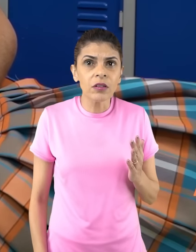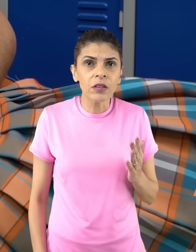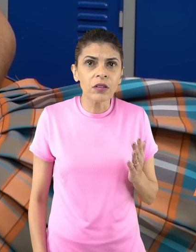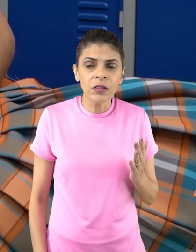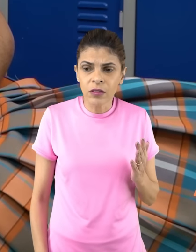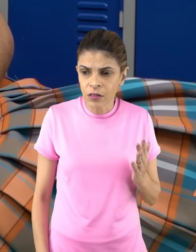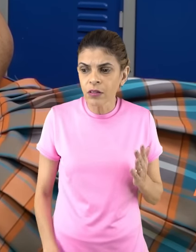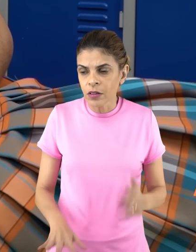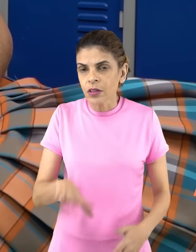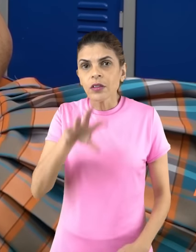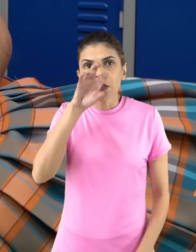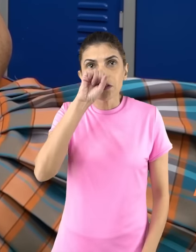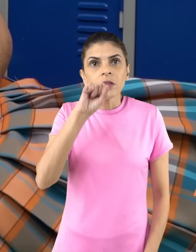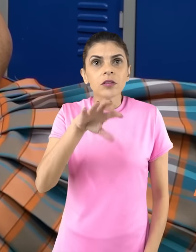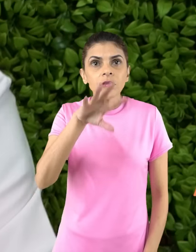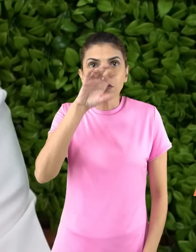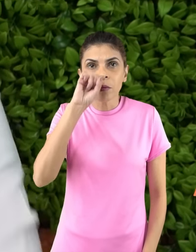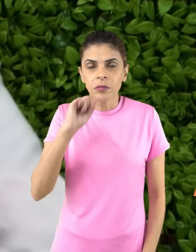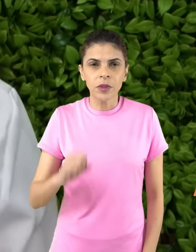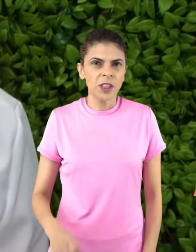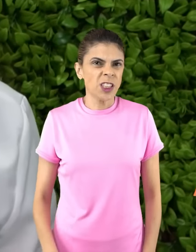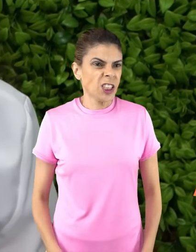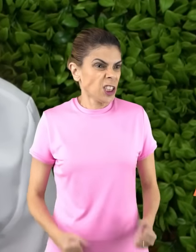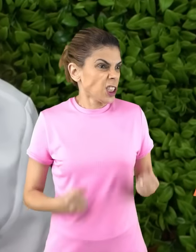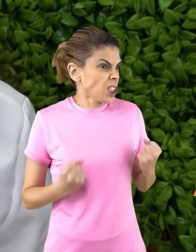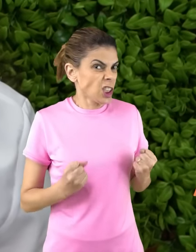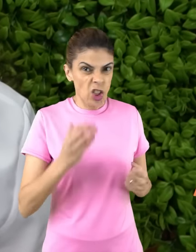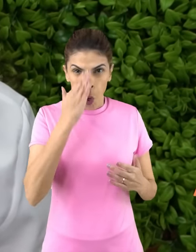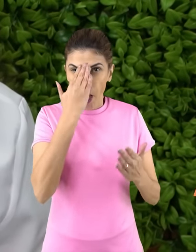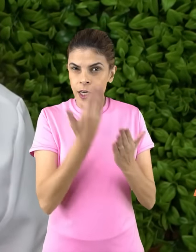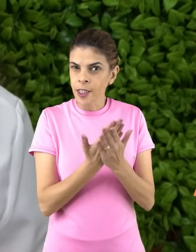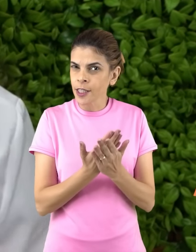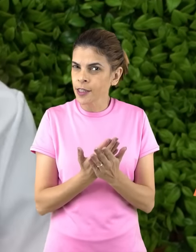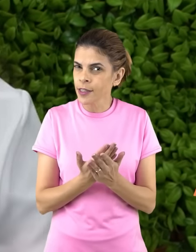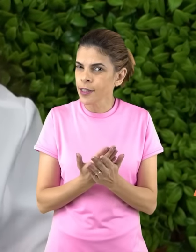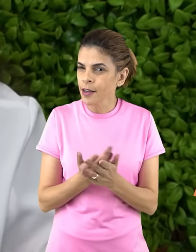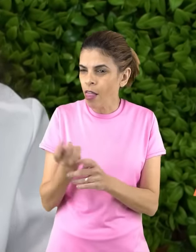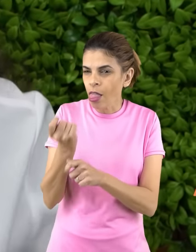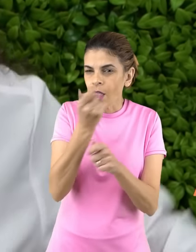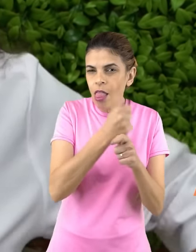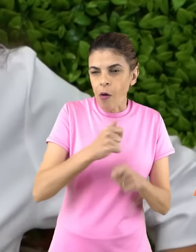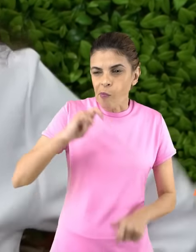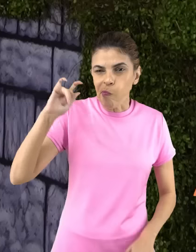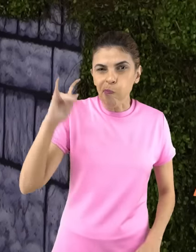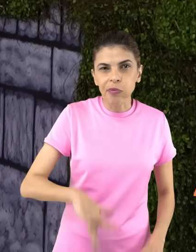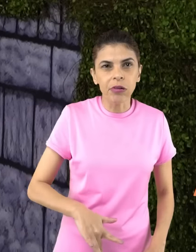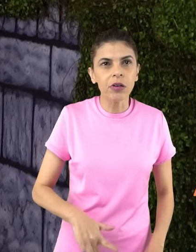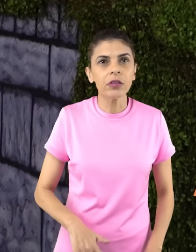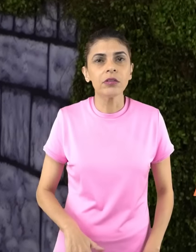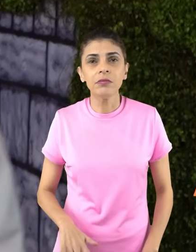Ana Ela ainda tá respirando Eu não acredito que ele tá caindo nesse truque barato dela